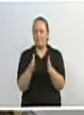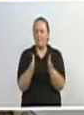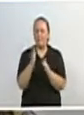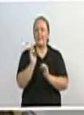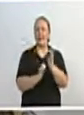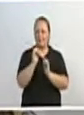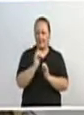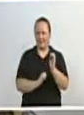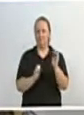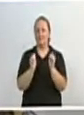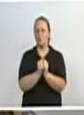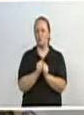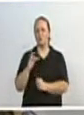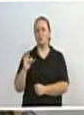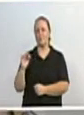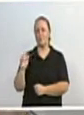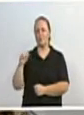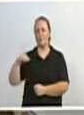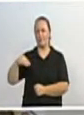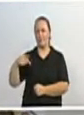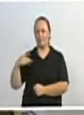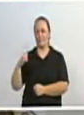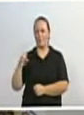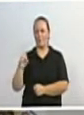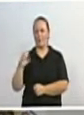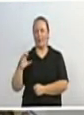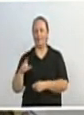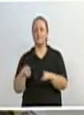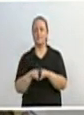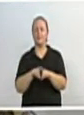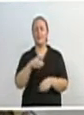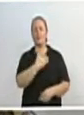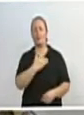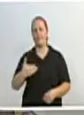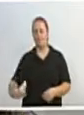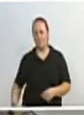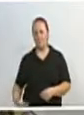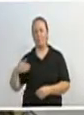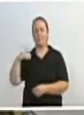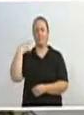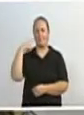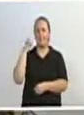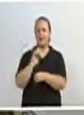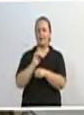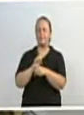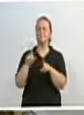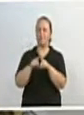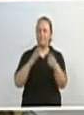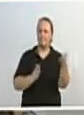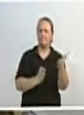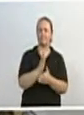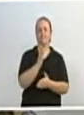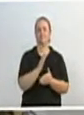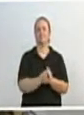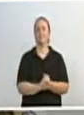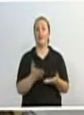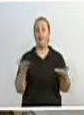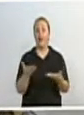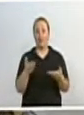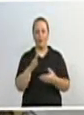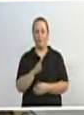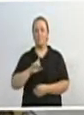outras entidades, o governador encaminhou, os deputados estaduais aprovaram no ano retrasado, e agora Blumenau ganha a sua lei,